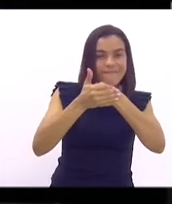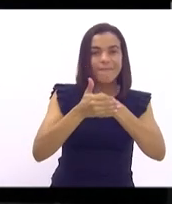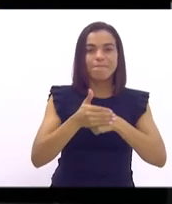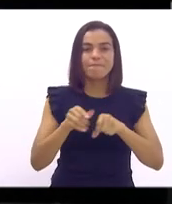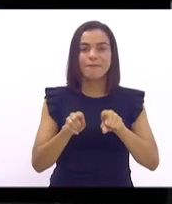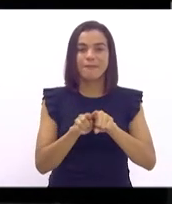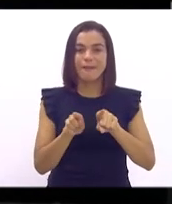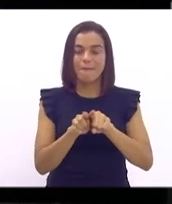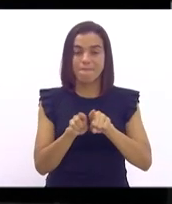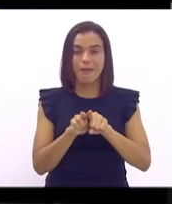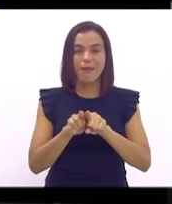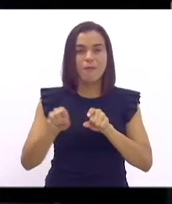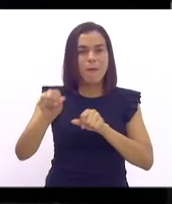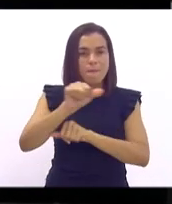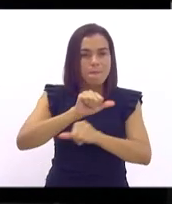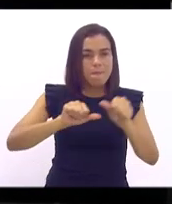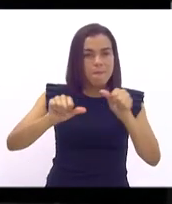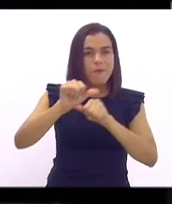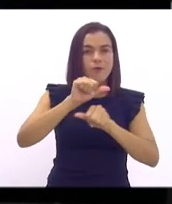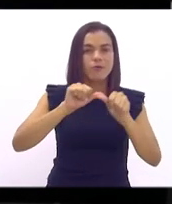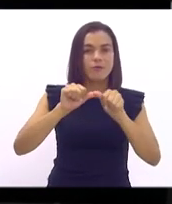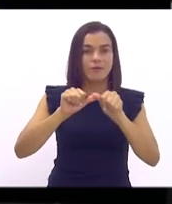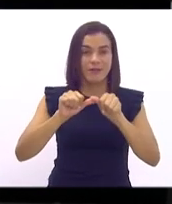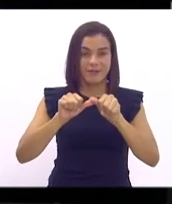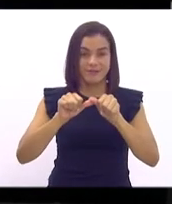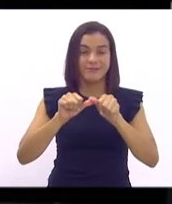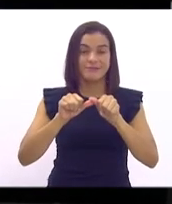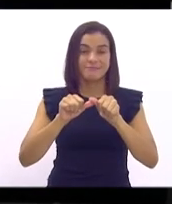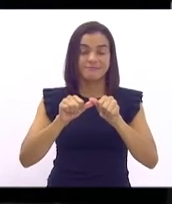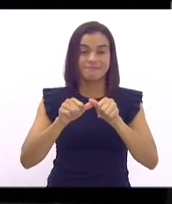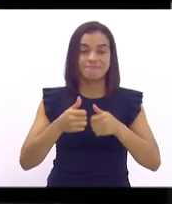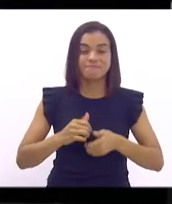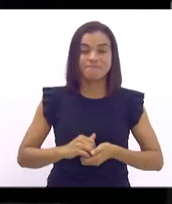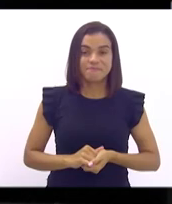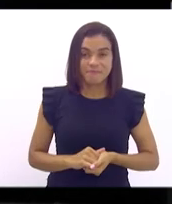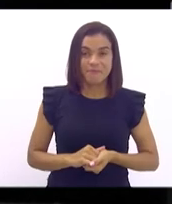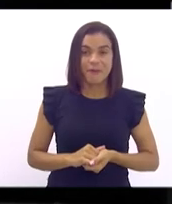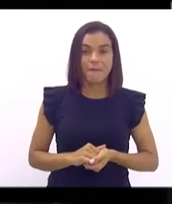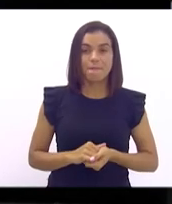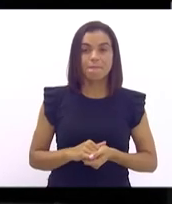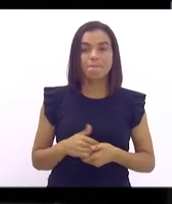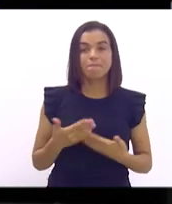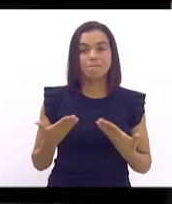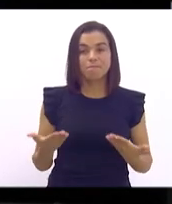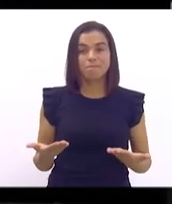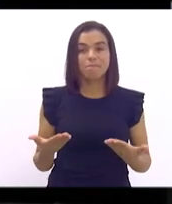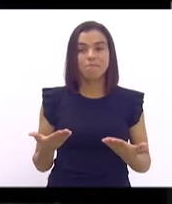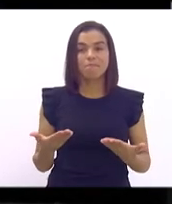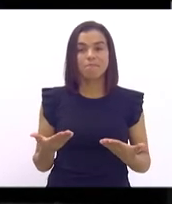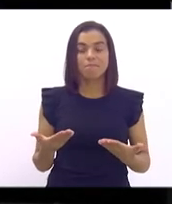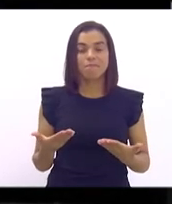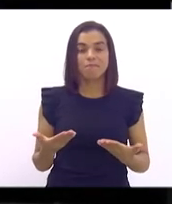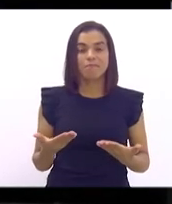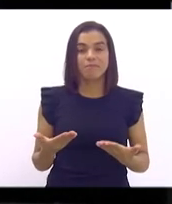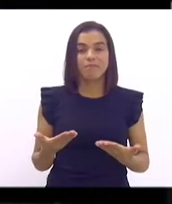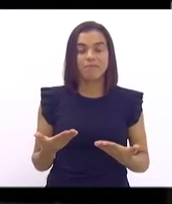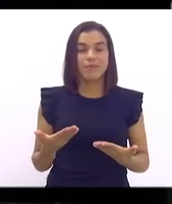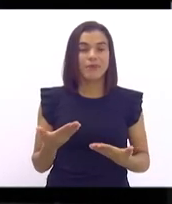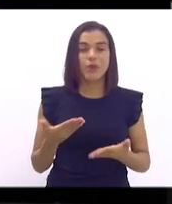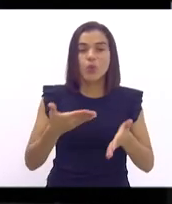Uma redefinição ou extinção de fronteiras, visto, né,